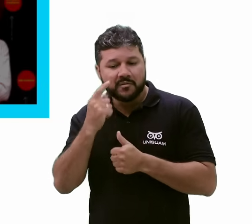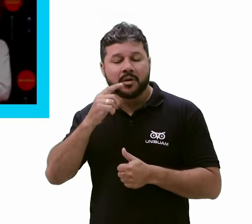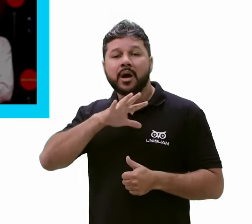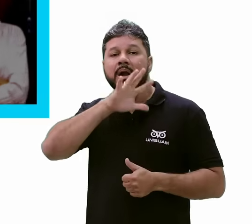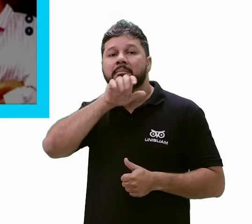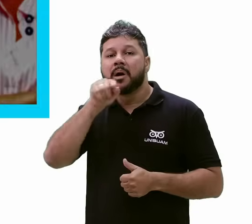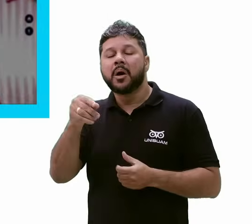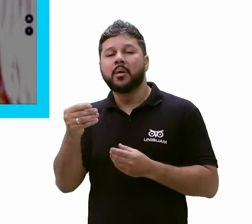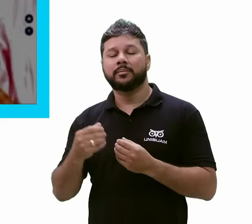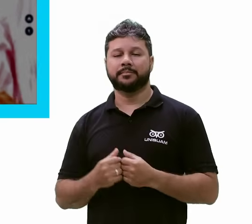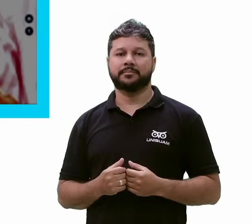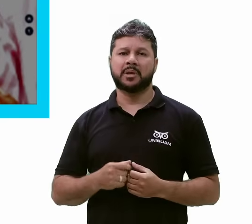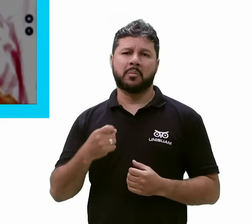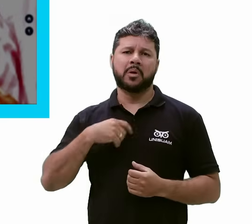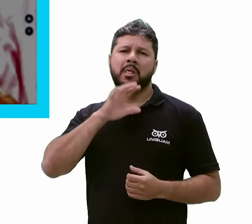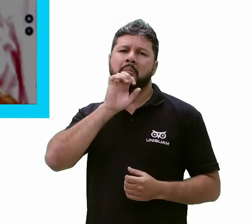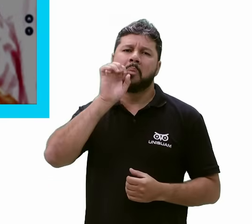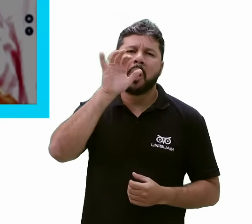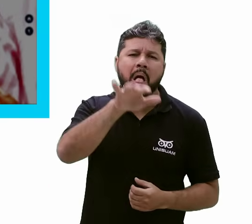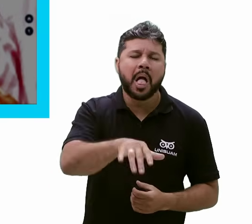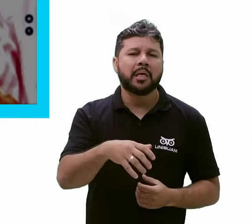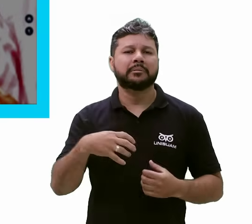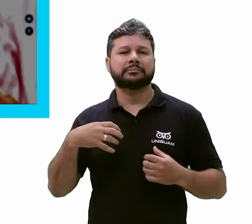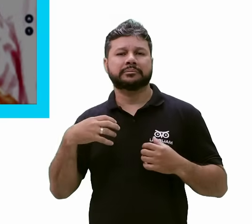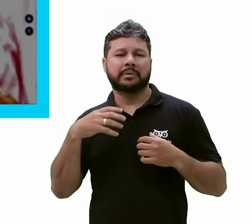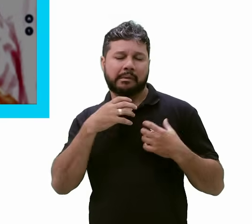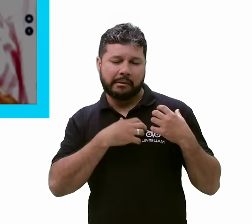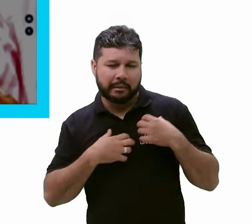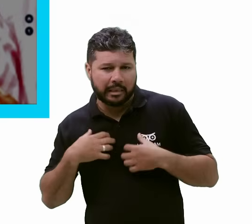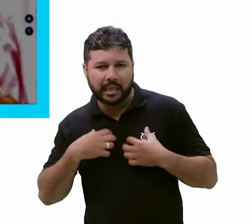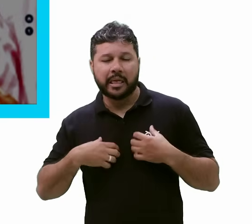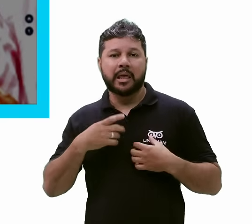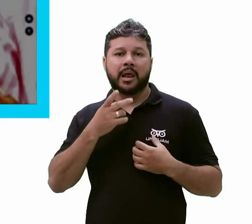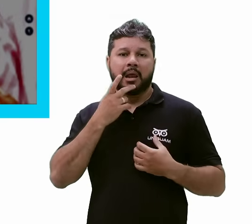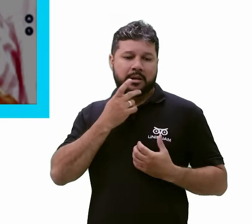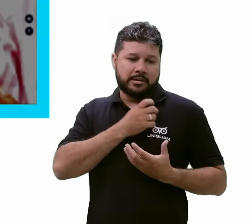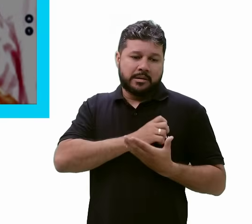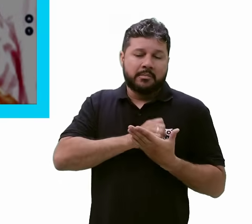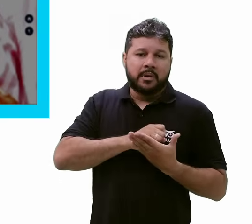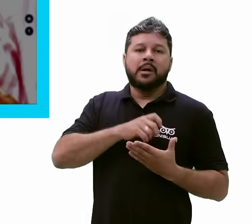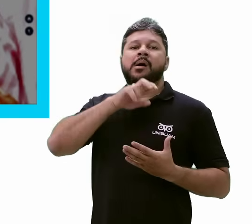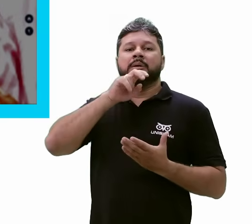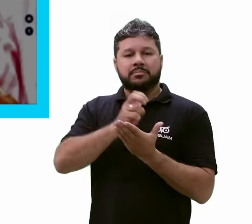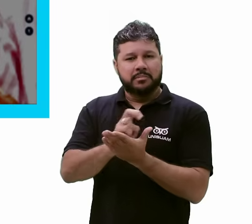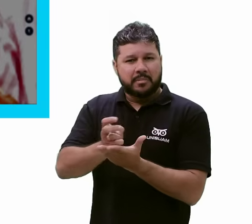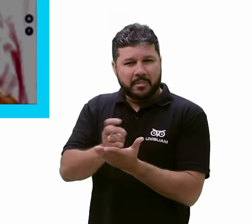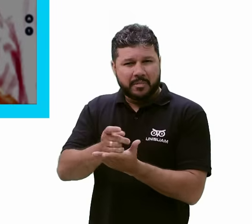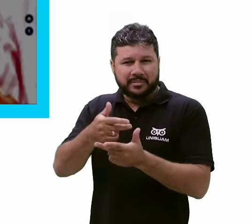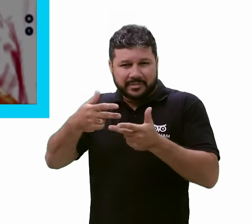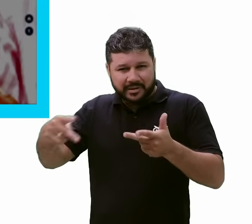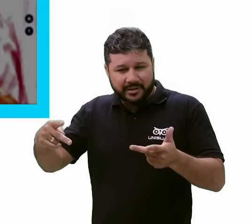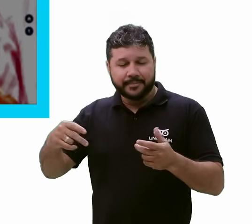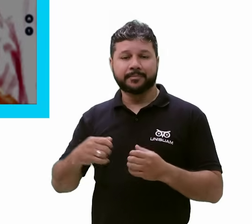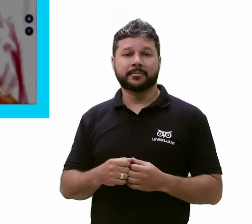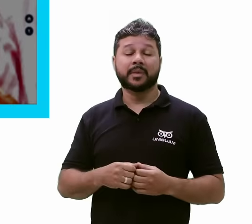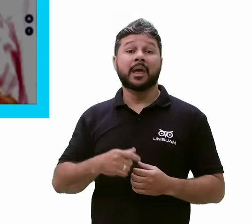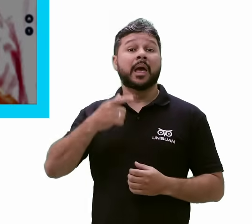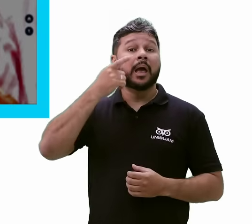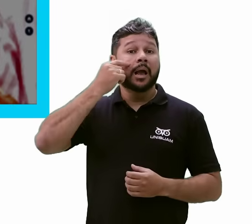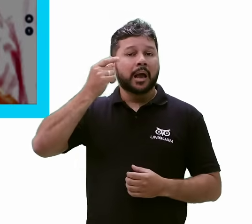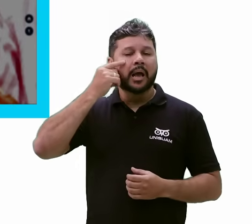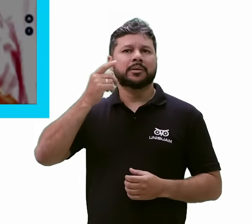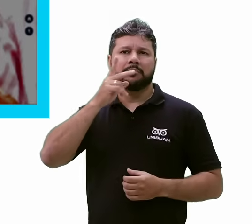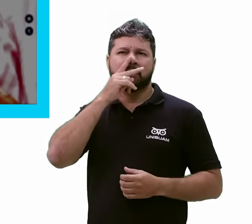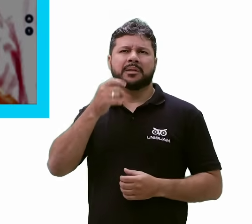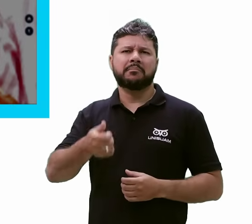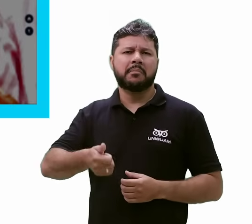tá? Pode ter vômito, enjoo, náusea, ataxia em cães, tá? O gato lida